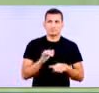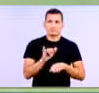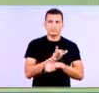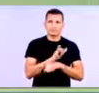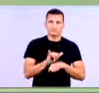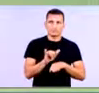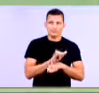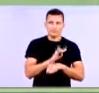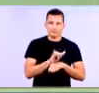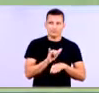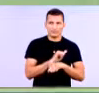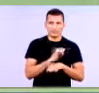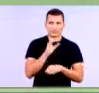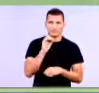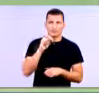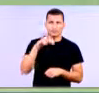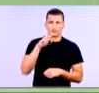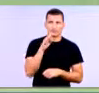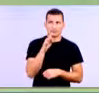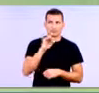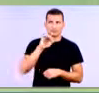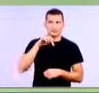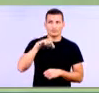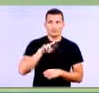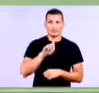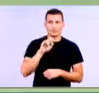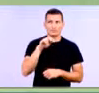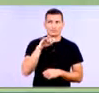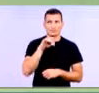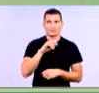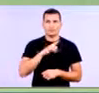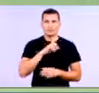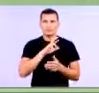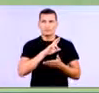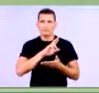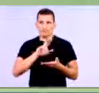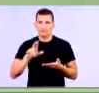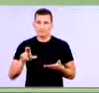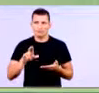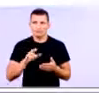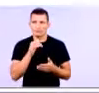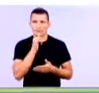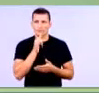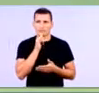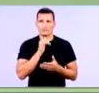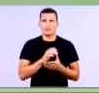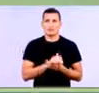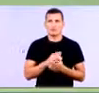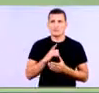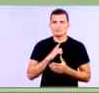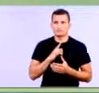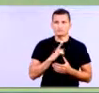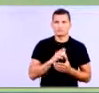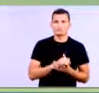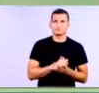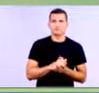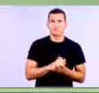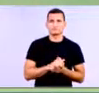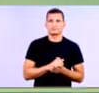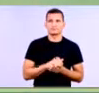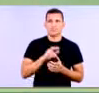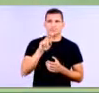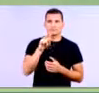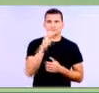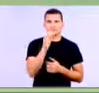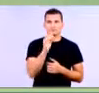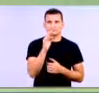de contingência. Existem aqui várias estratégias de contingência. Por exemplo, nós temos aí o hot